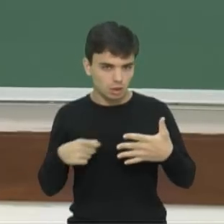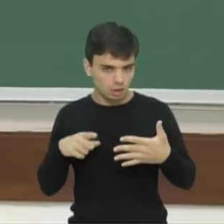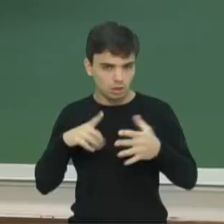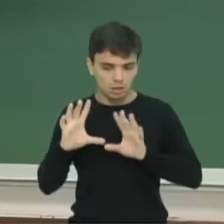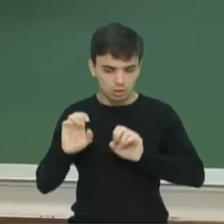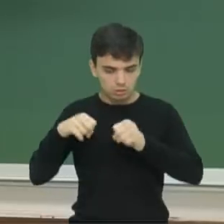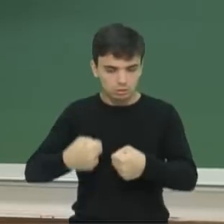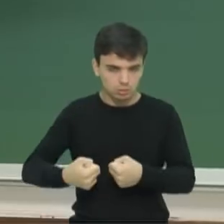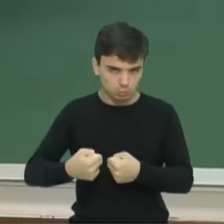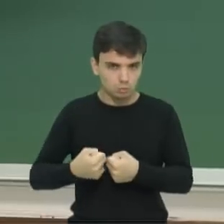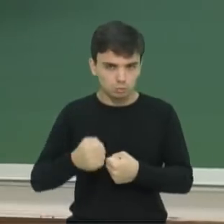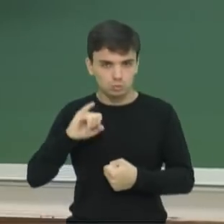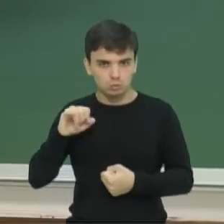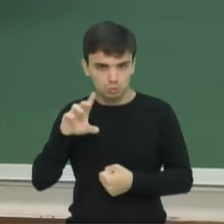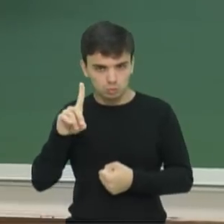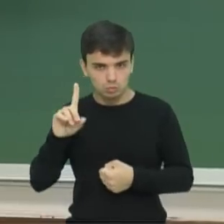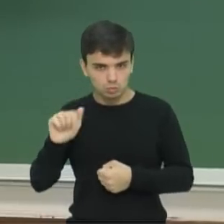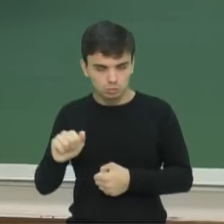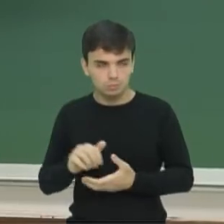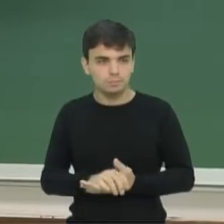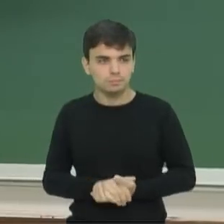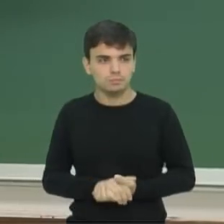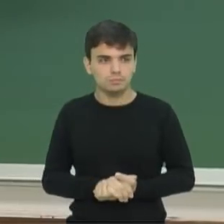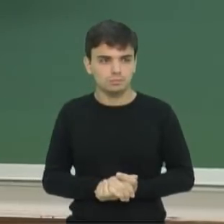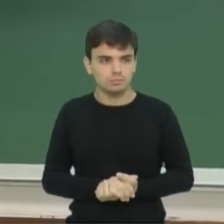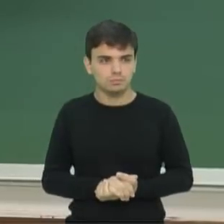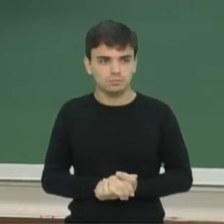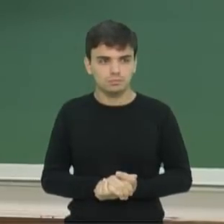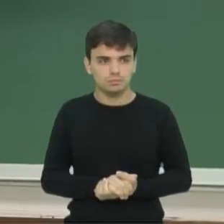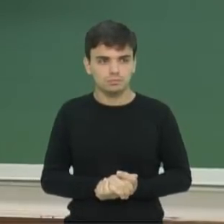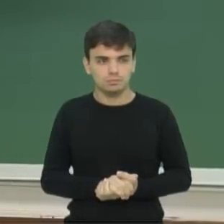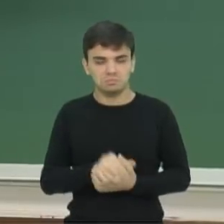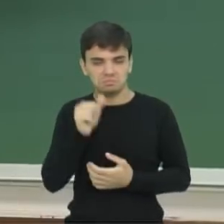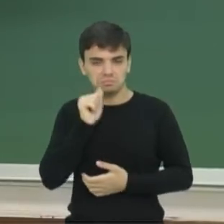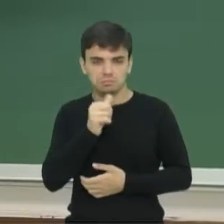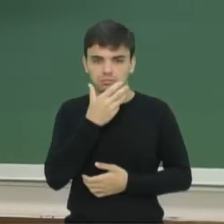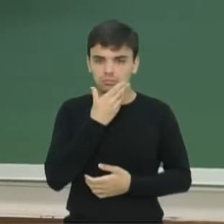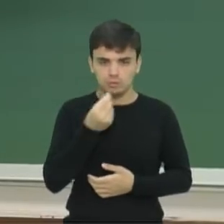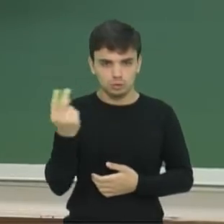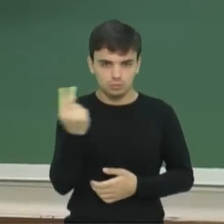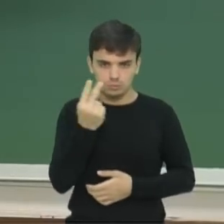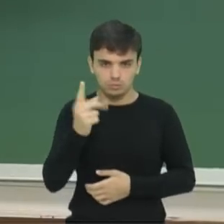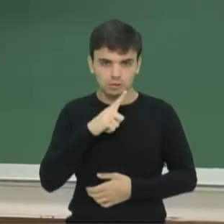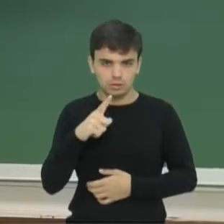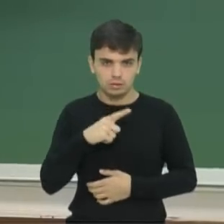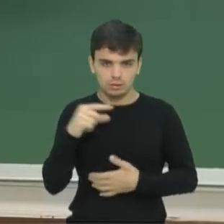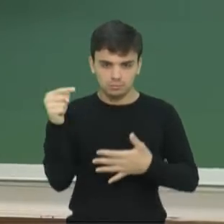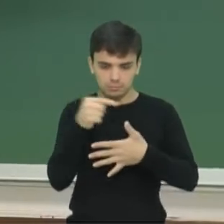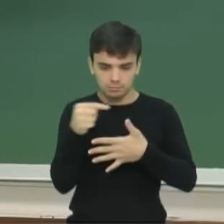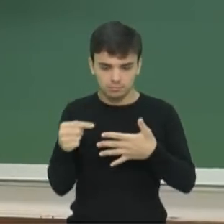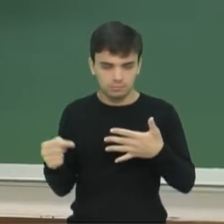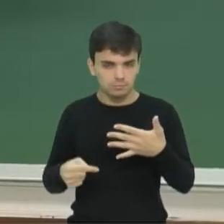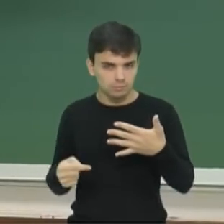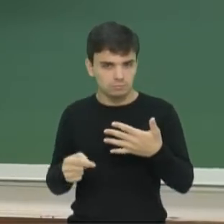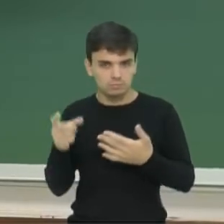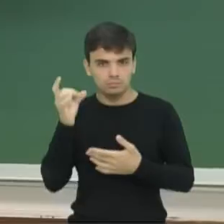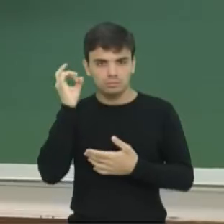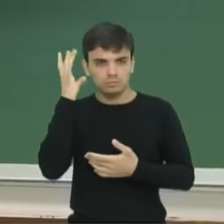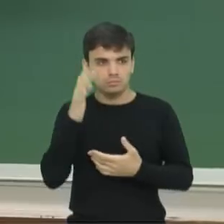mesma quantia de categorias, tanto para o masculino quanto para o feminino. Então o judô tem essa facilidade,